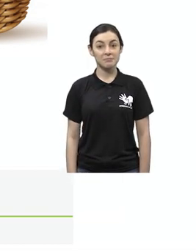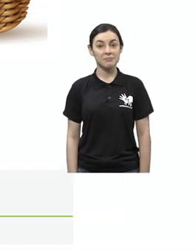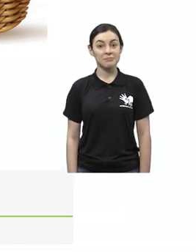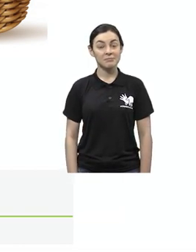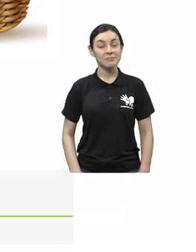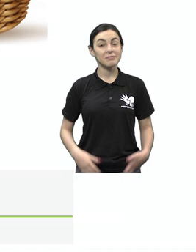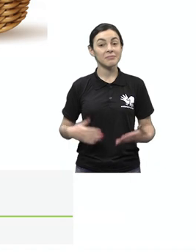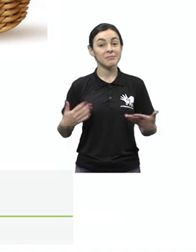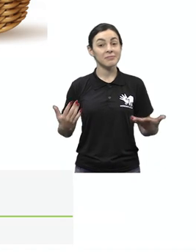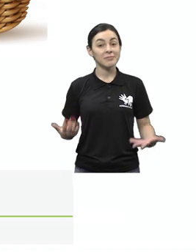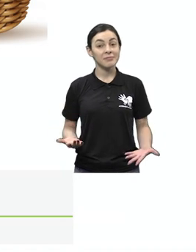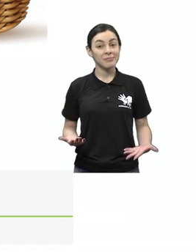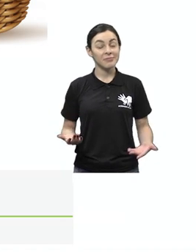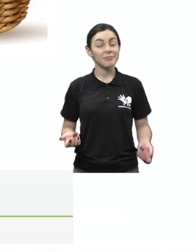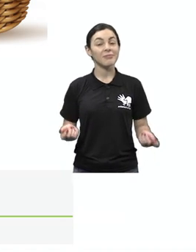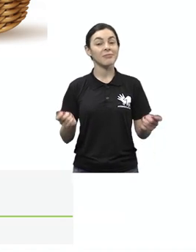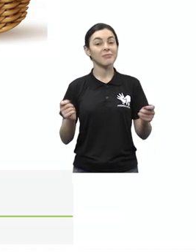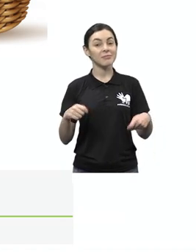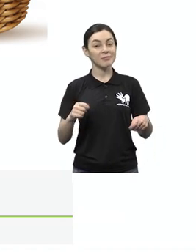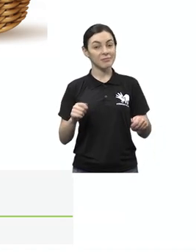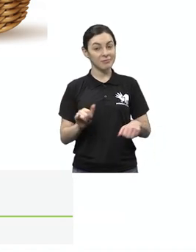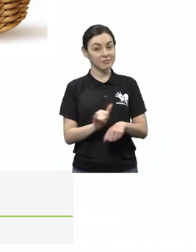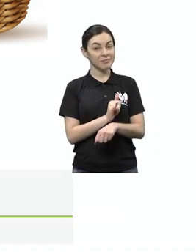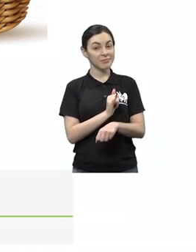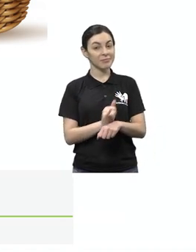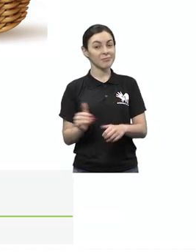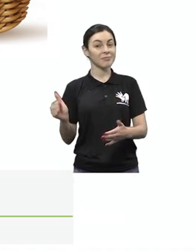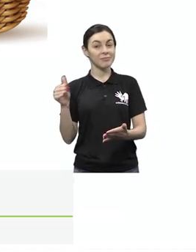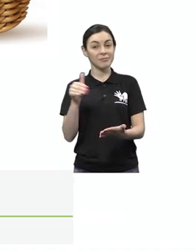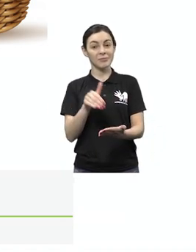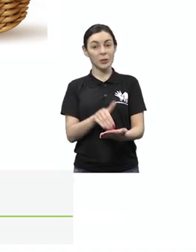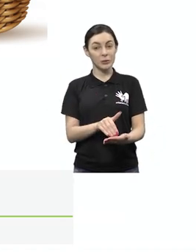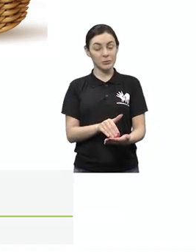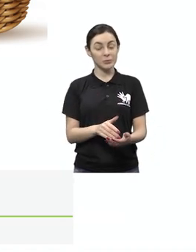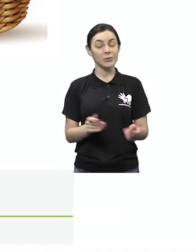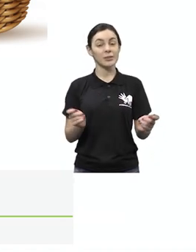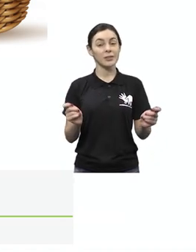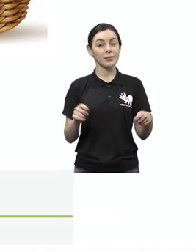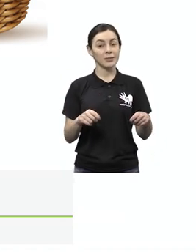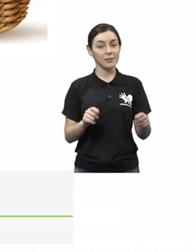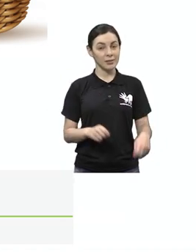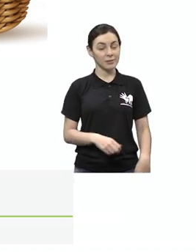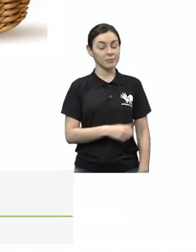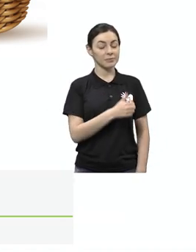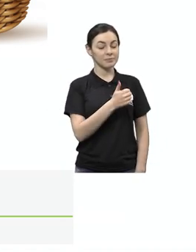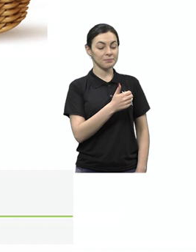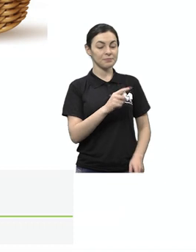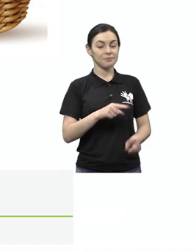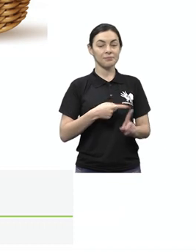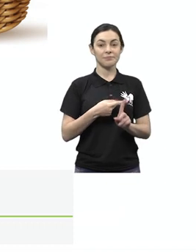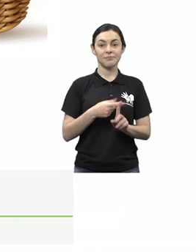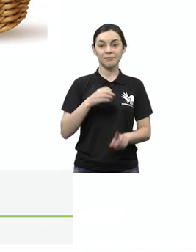1, 2, 3, 4, 5, 6, 7, 8, 9, 10. Então, é a nossa última possibilidade de nós contarmos